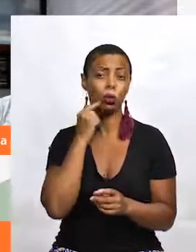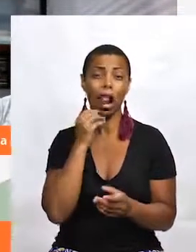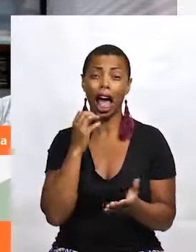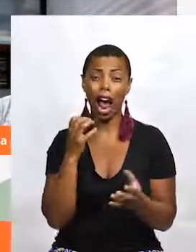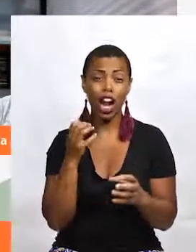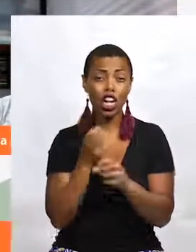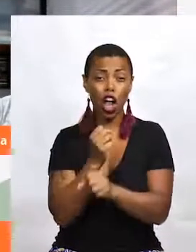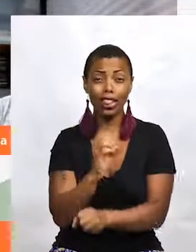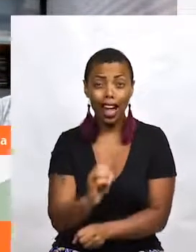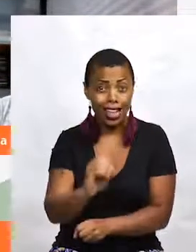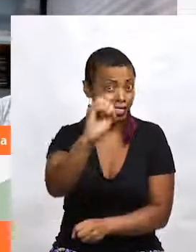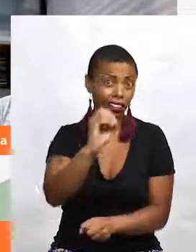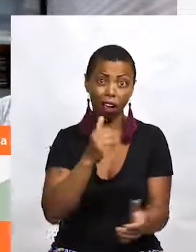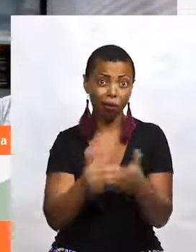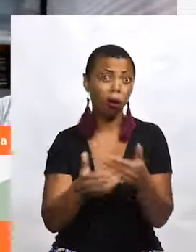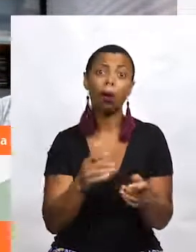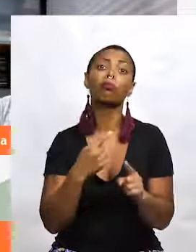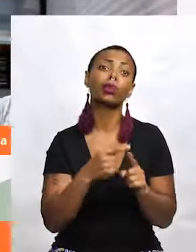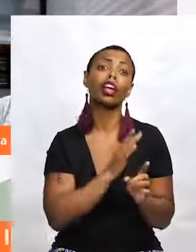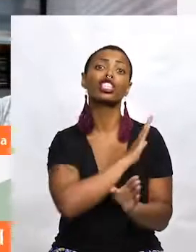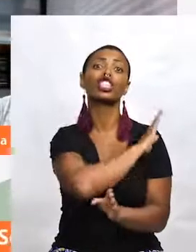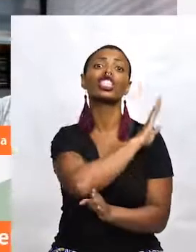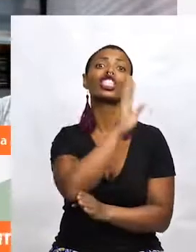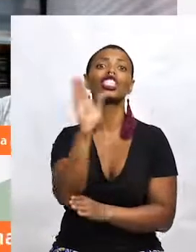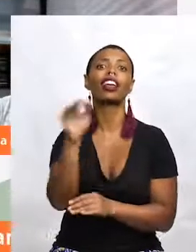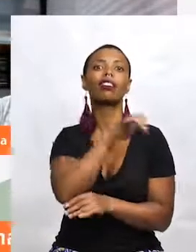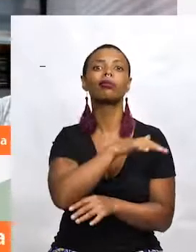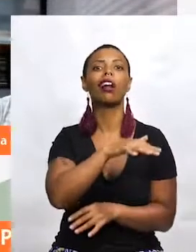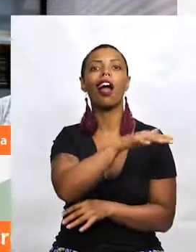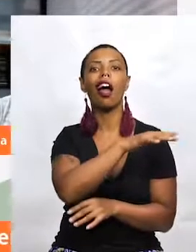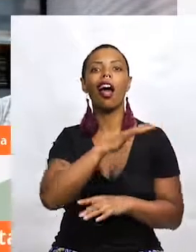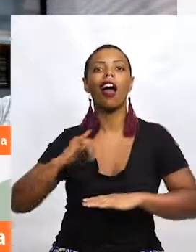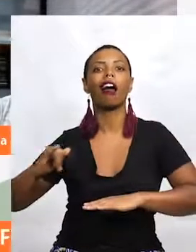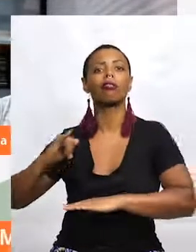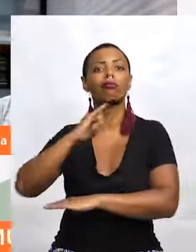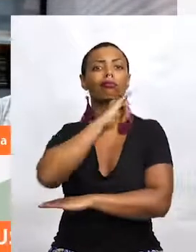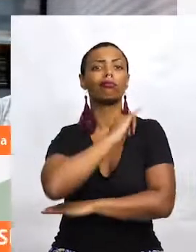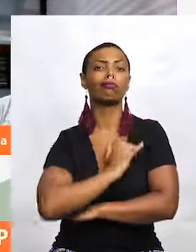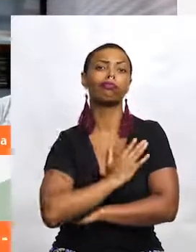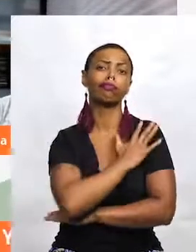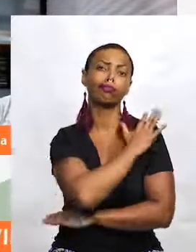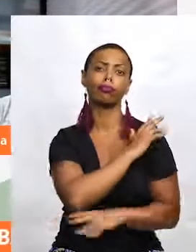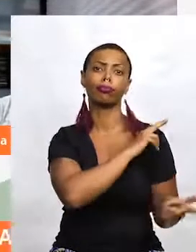estava dentro, porque ele já veio da academia da aeronáutica. E